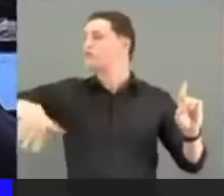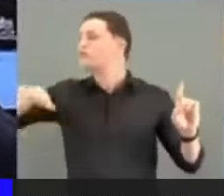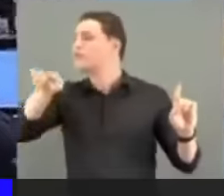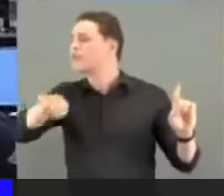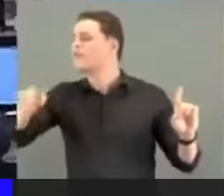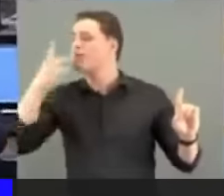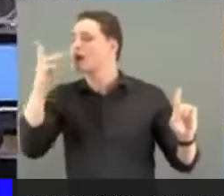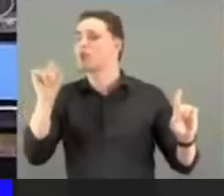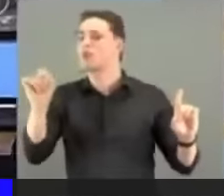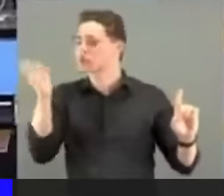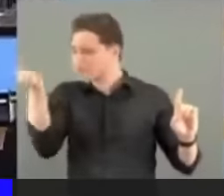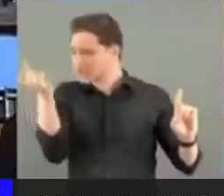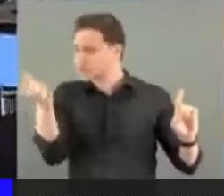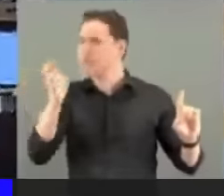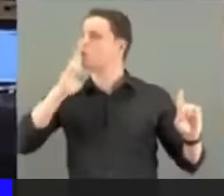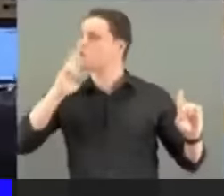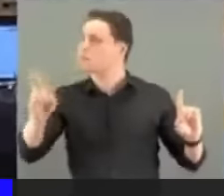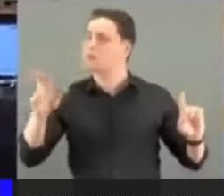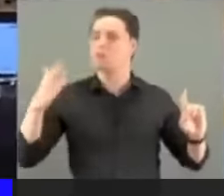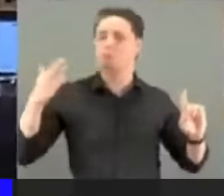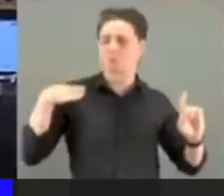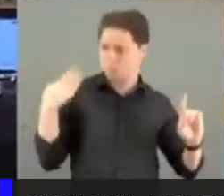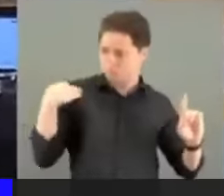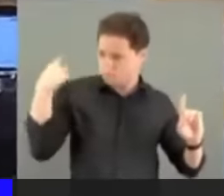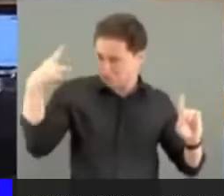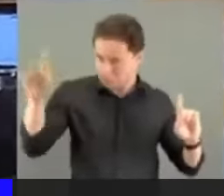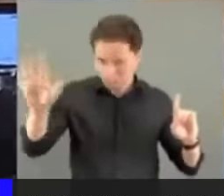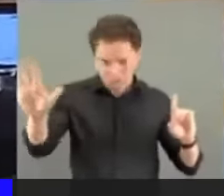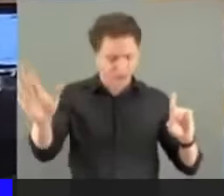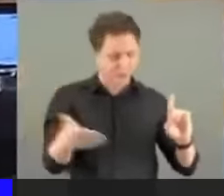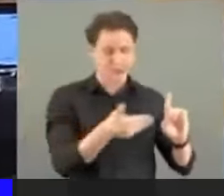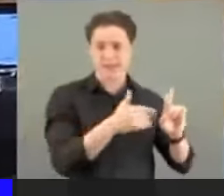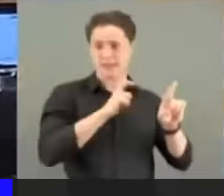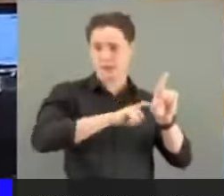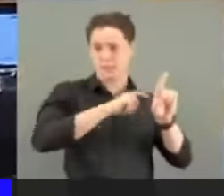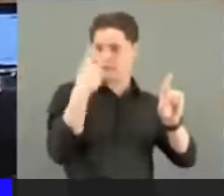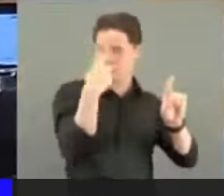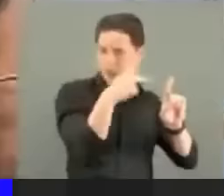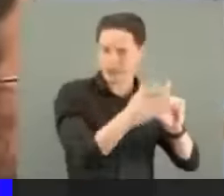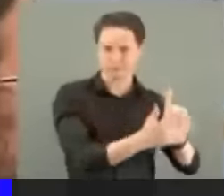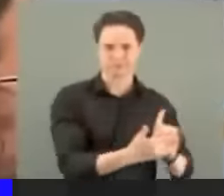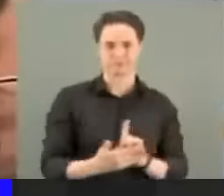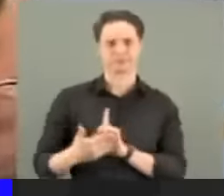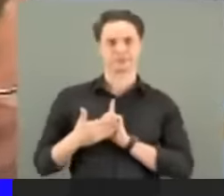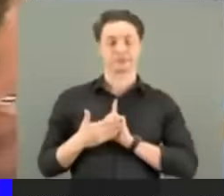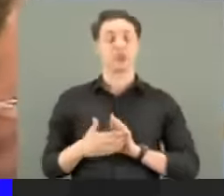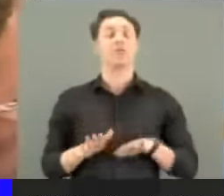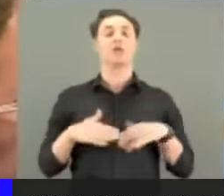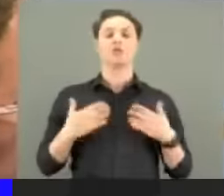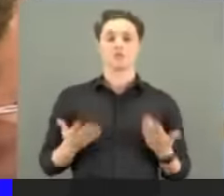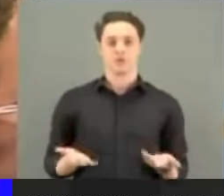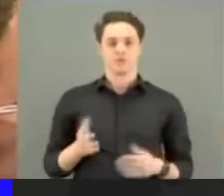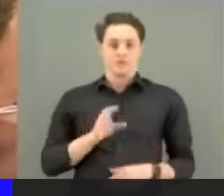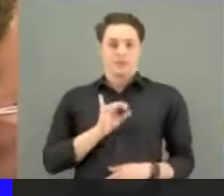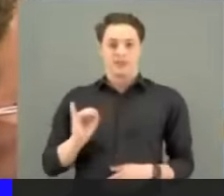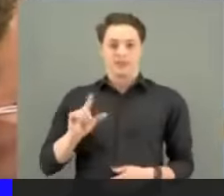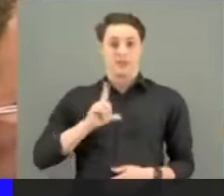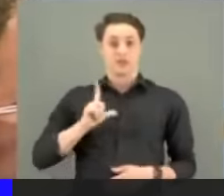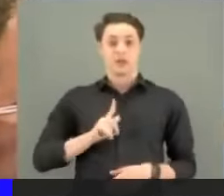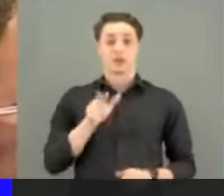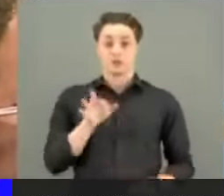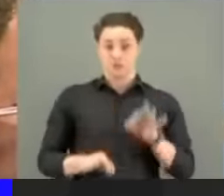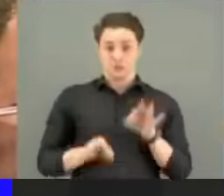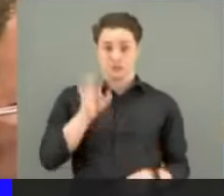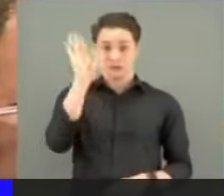o que quiser e responde pelo que está falando. Obrigado. Por favor, deputado. Então, se houver justiça no Brasil... O senhor vai